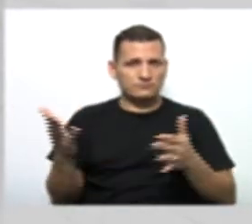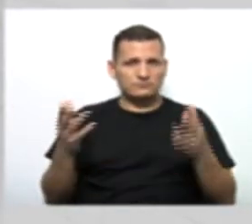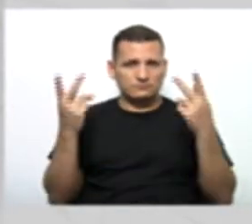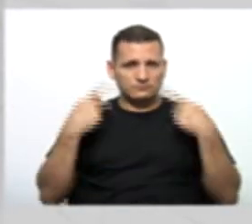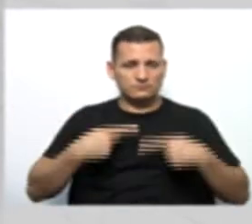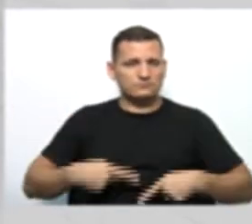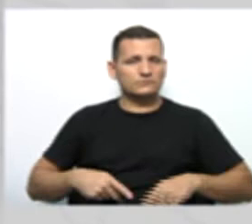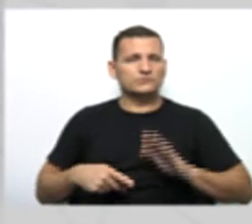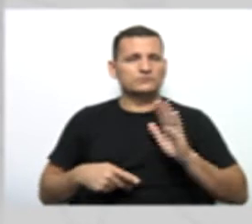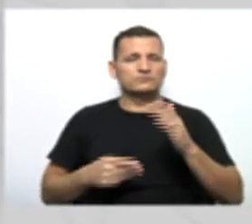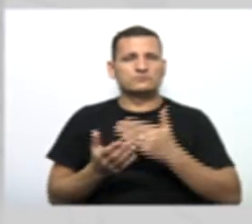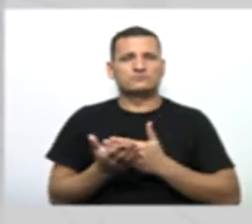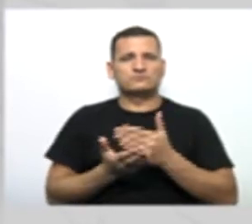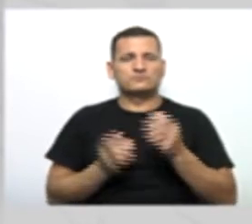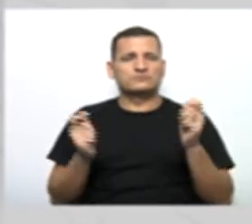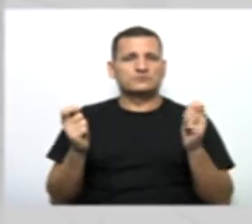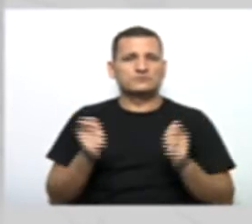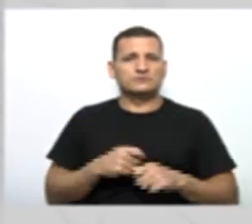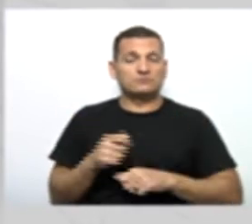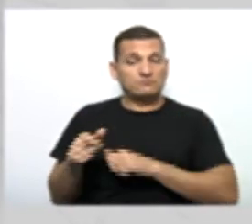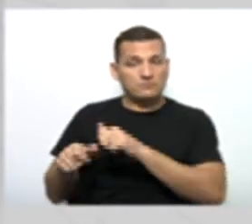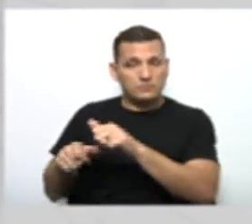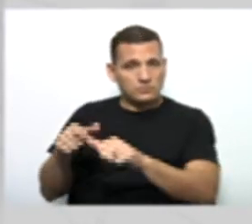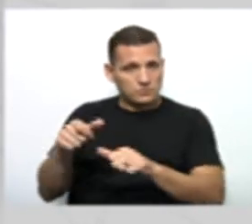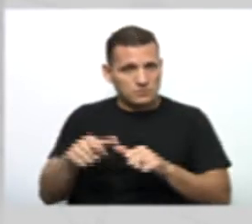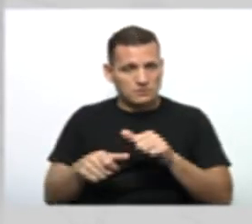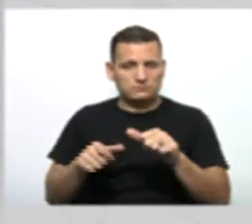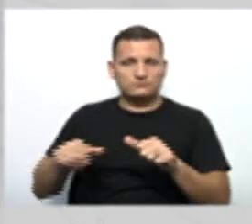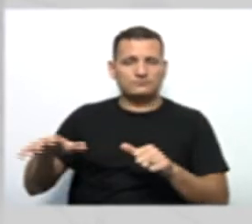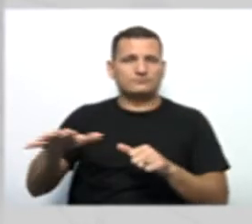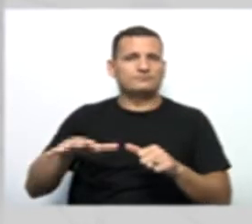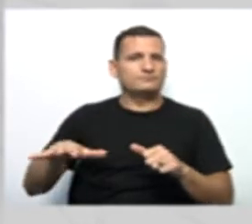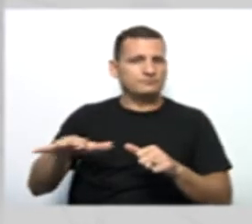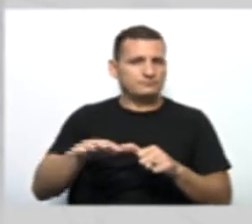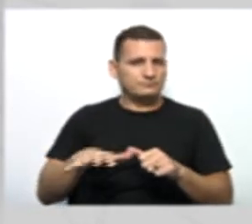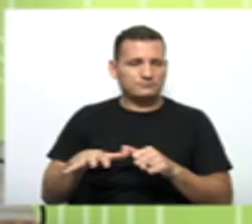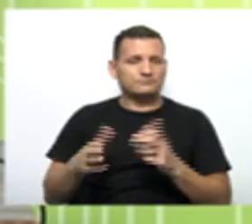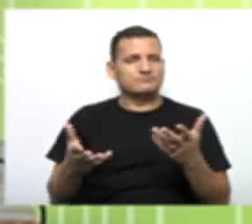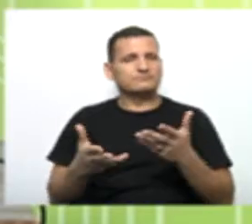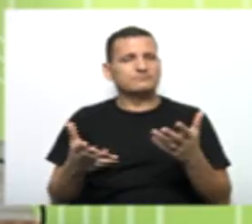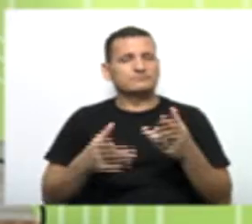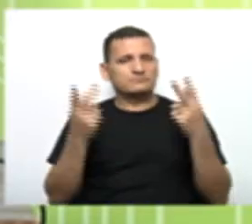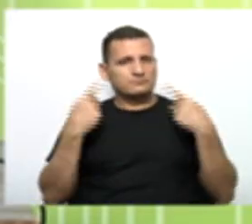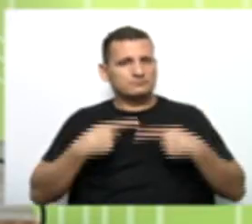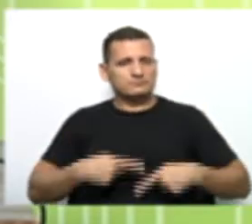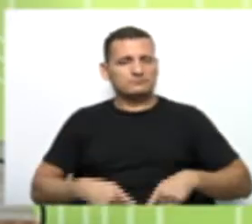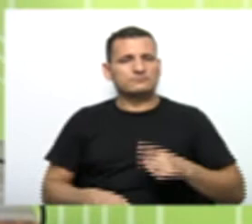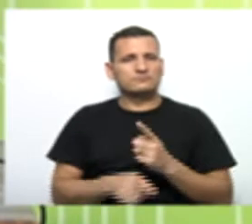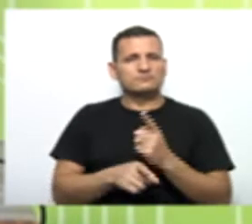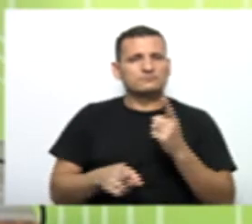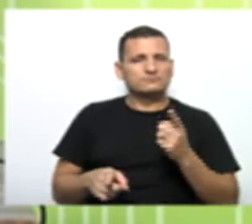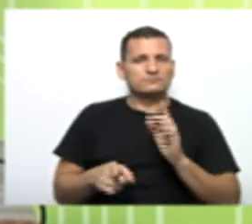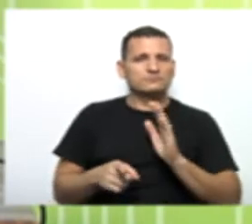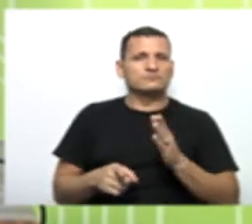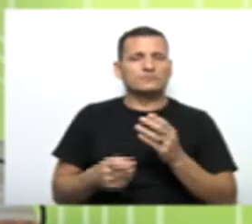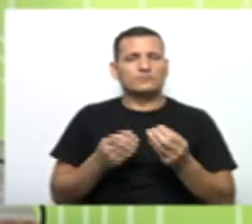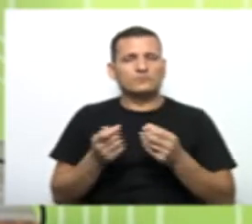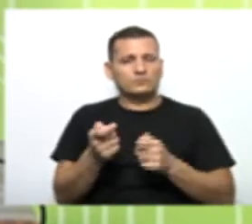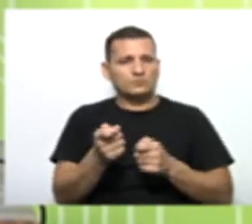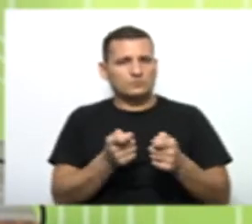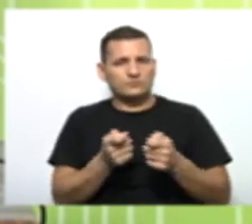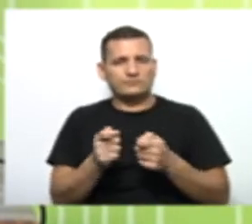ambiente de uma forma muito maior que anteriormente. Agora o homem descobriu como controlar alguns tipos de energia,